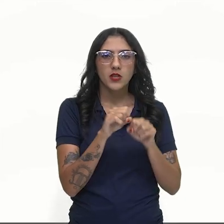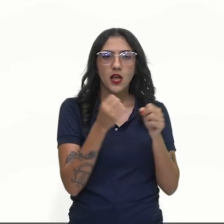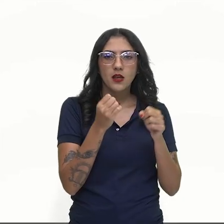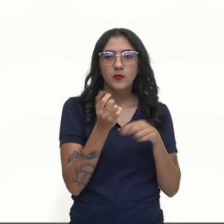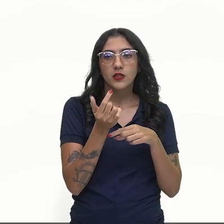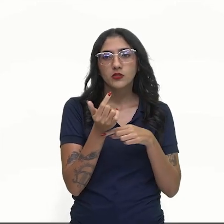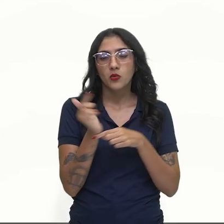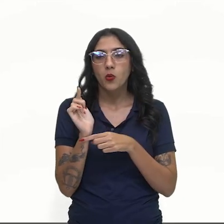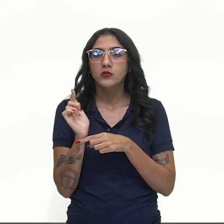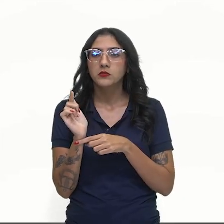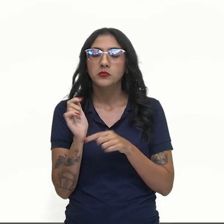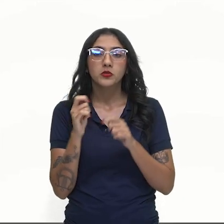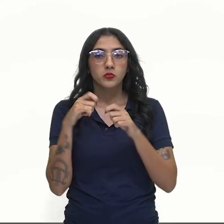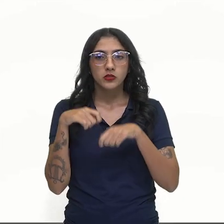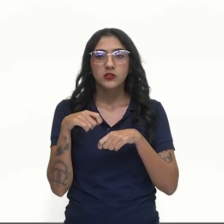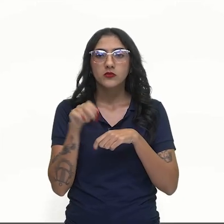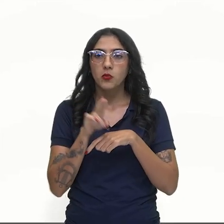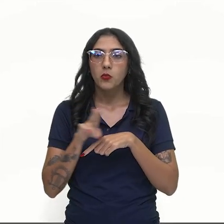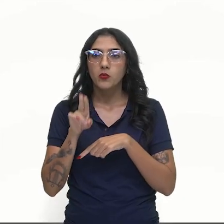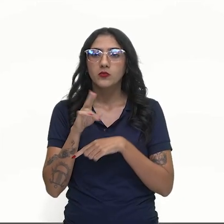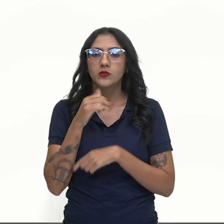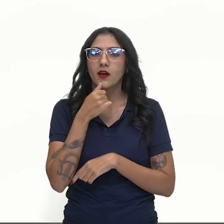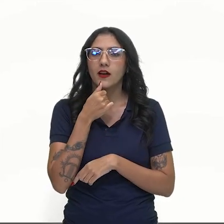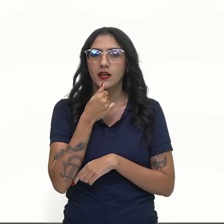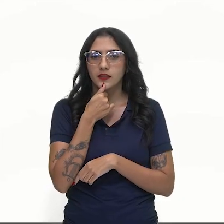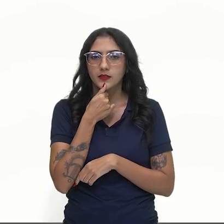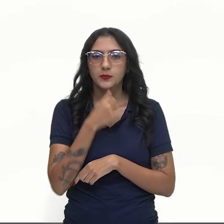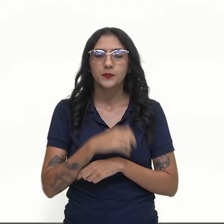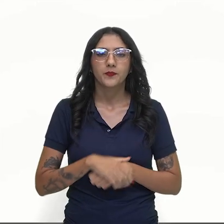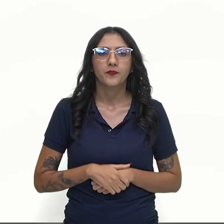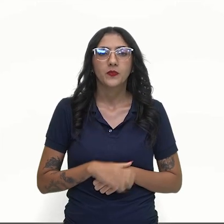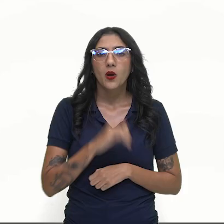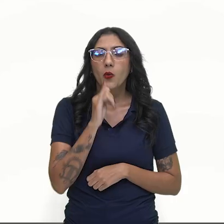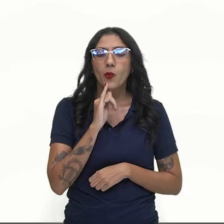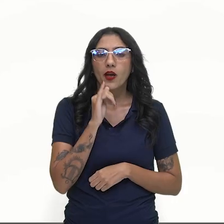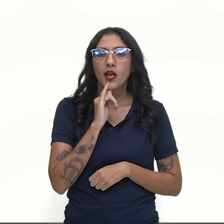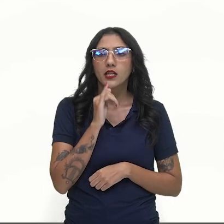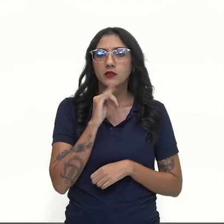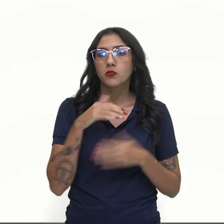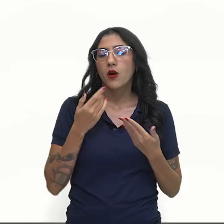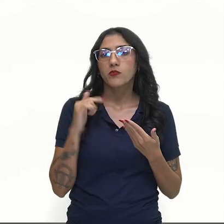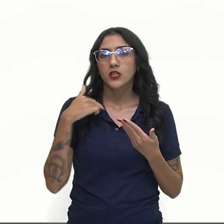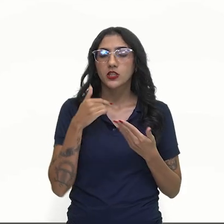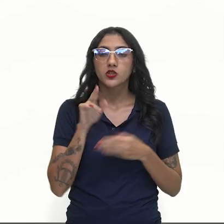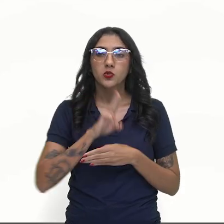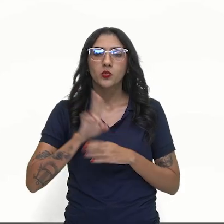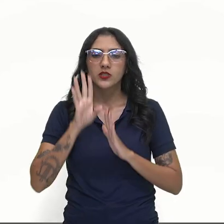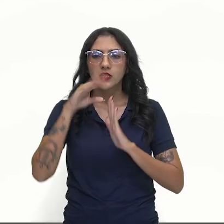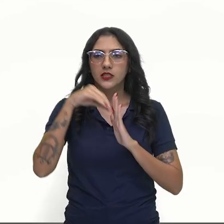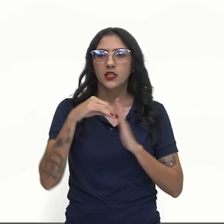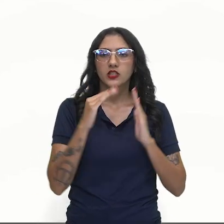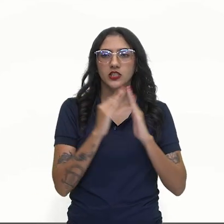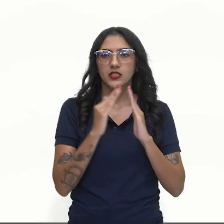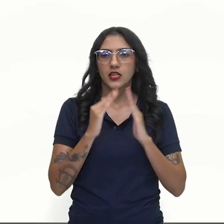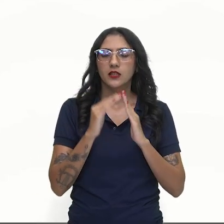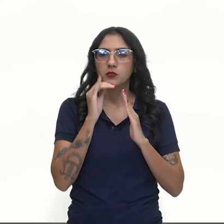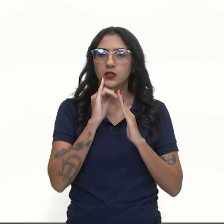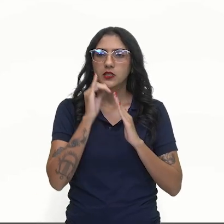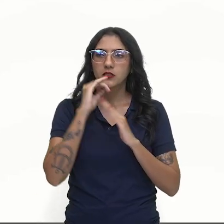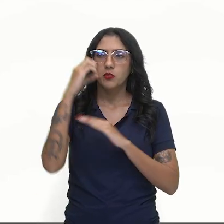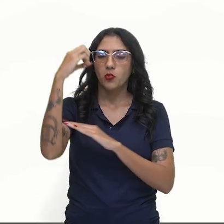as outras continuam funcionando. O exemplo são as lâmpadas de casa. É o mesmo se